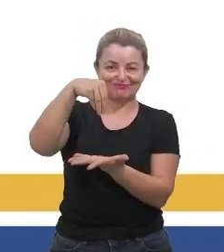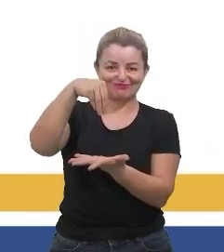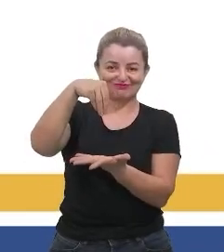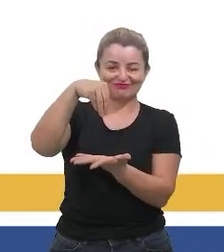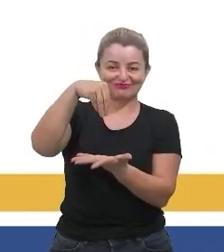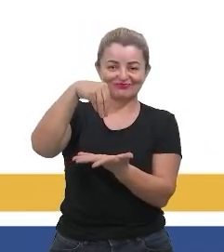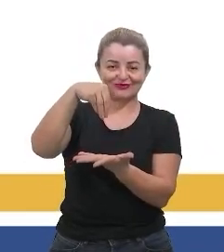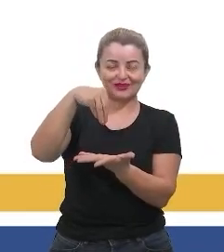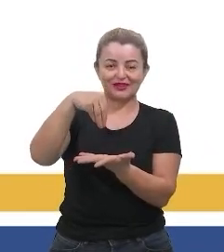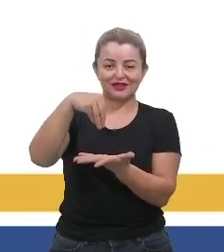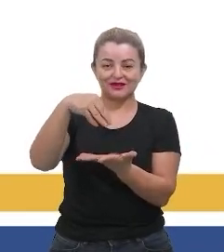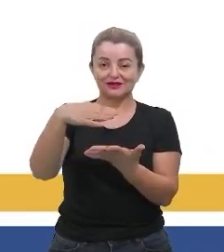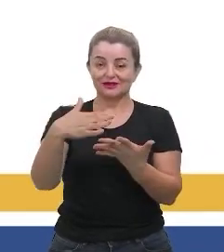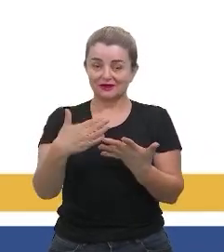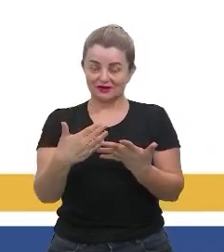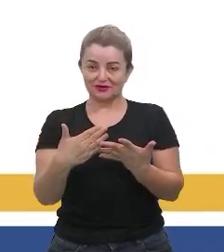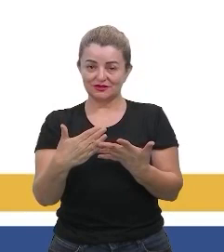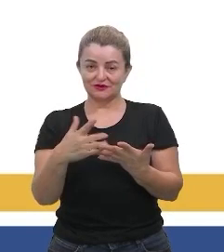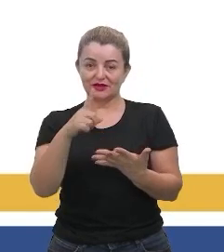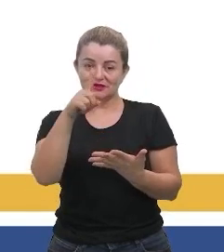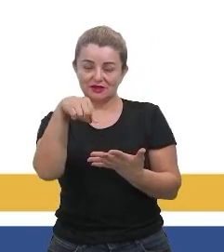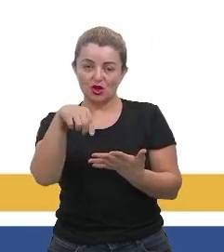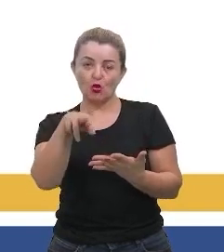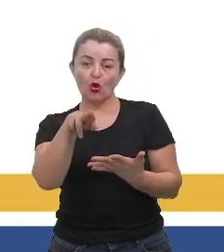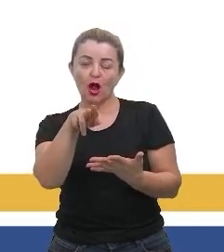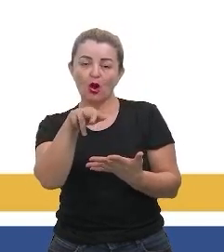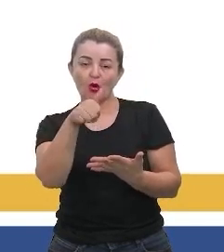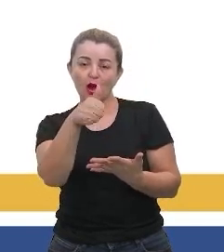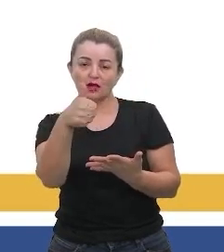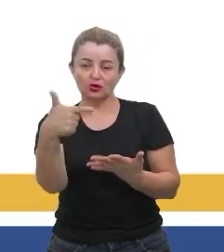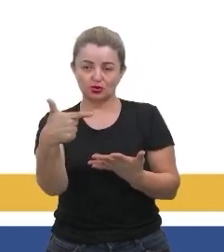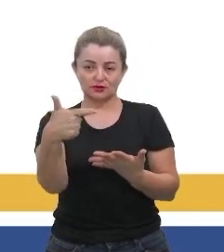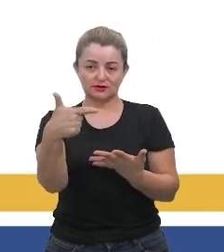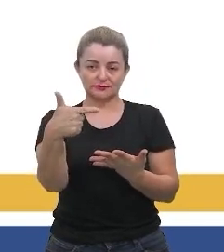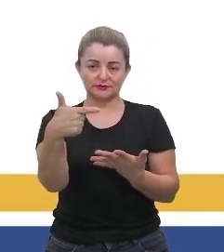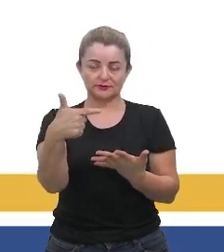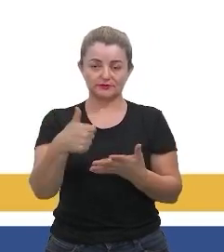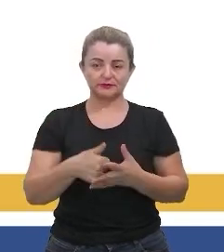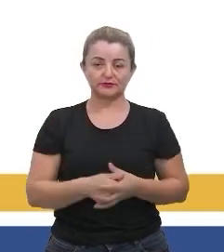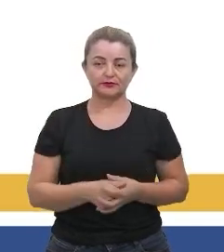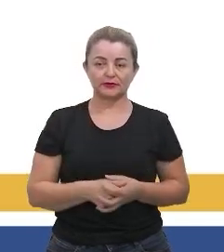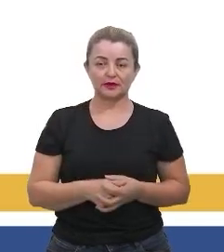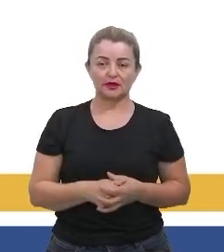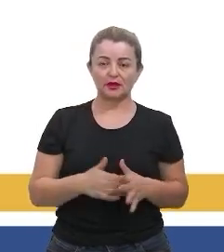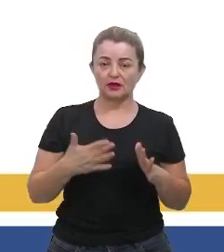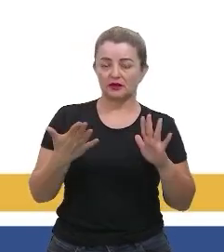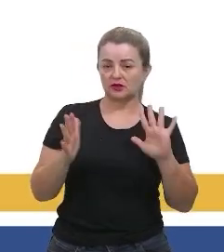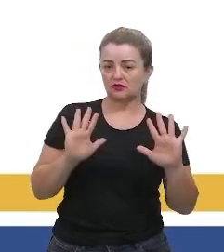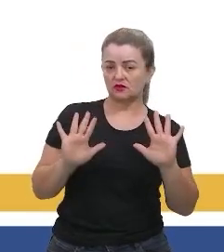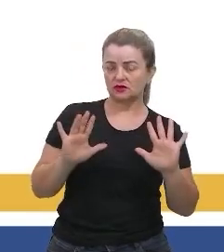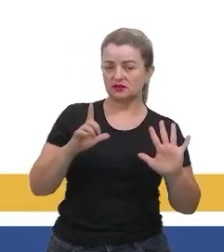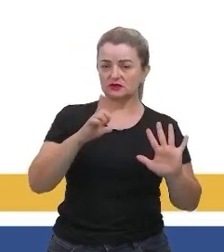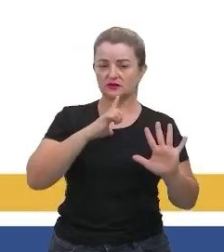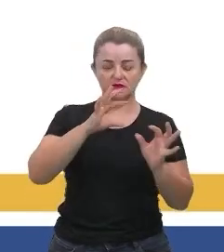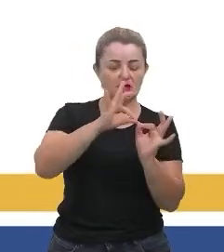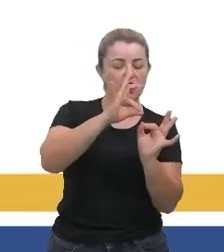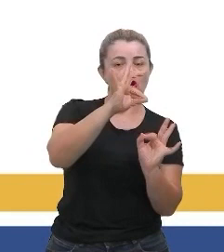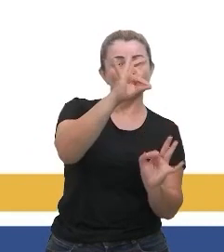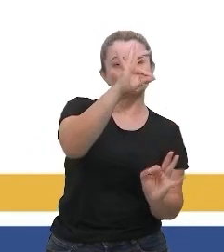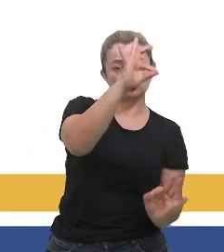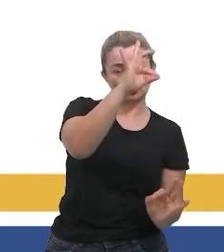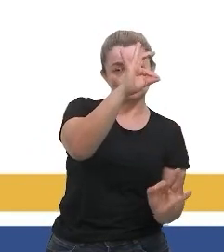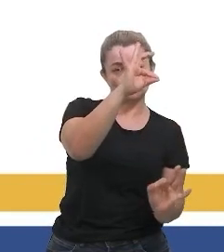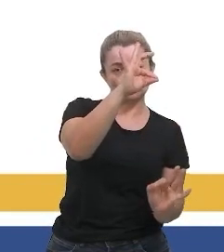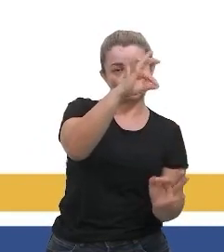36 equivale a 12, caso você não queira passar por essa etapa, tá bom? Então você já vai ter aí a altura do cone menor,